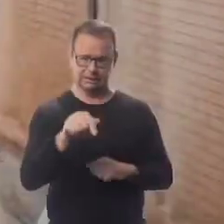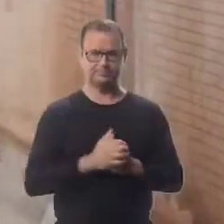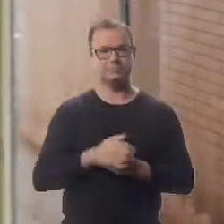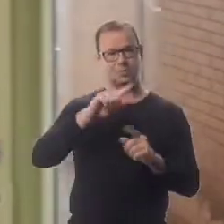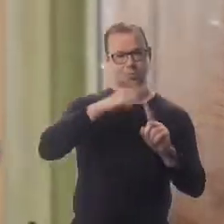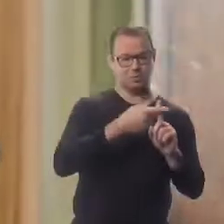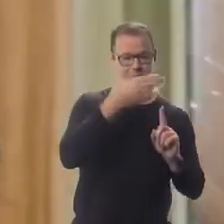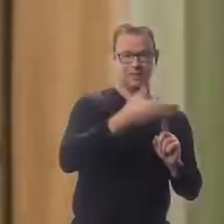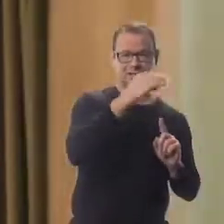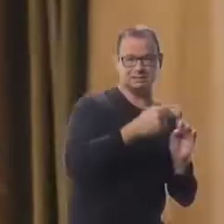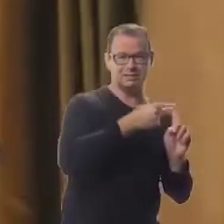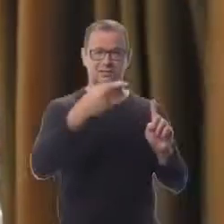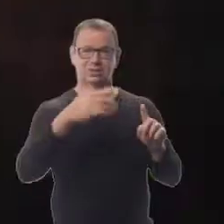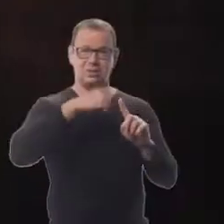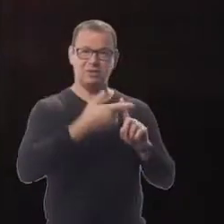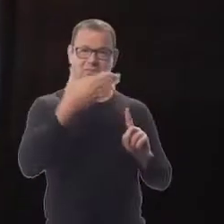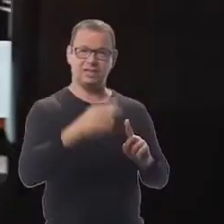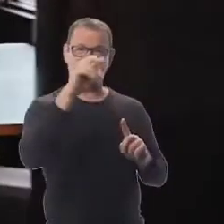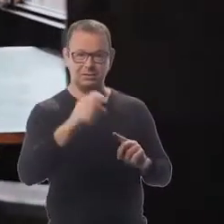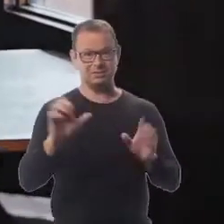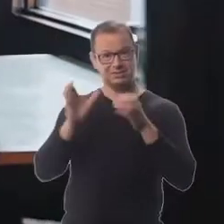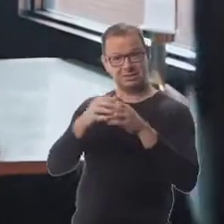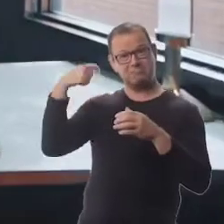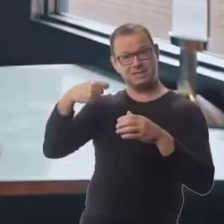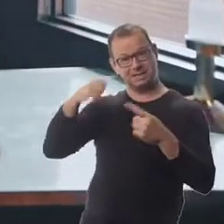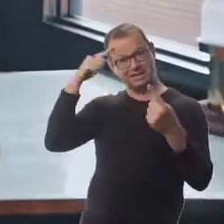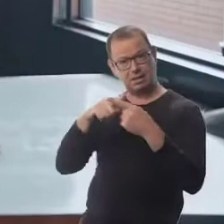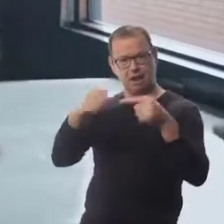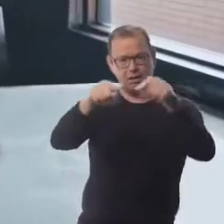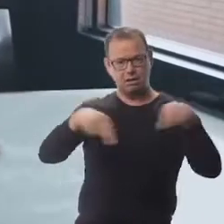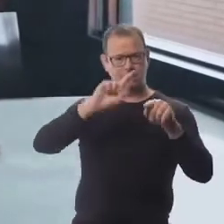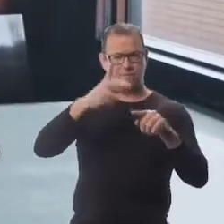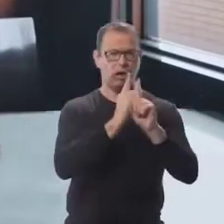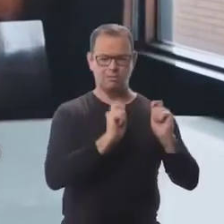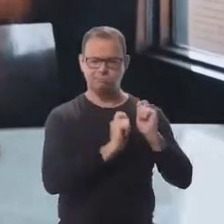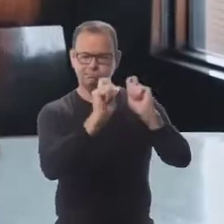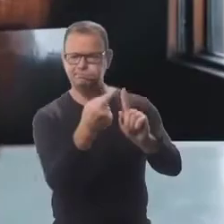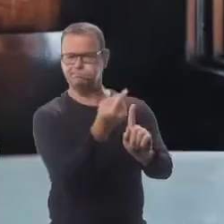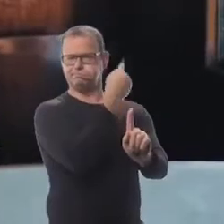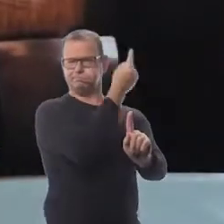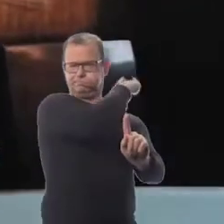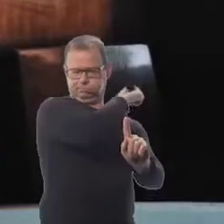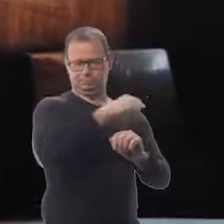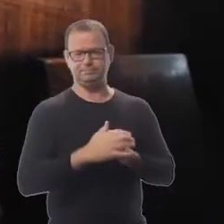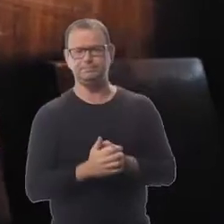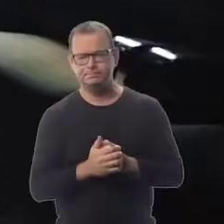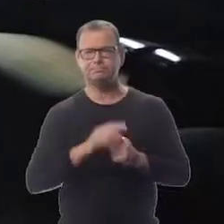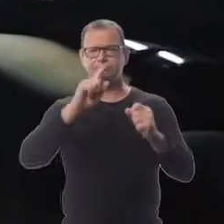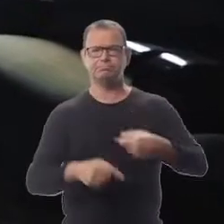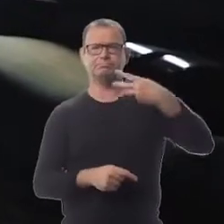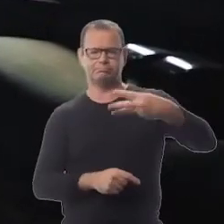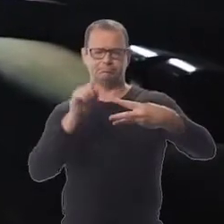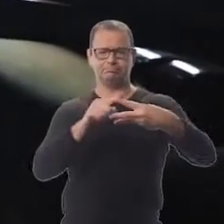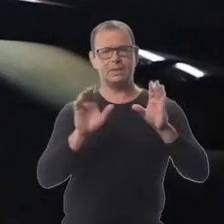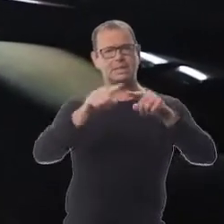Entre 1910 e 1930, o comboio presidencial mantém os 3 salões herdados da composição anterior: